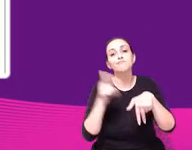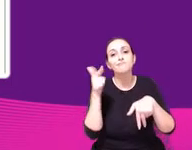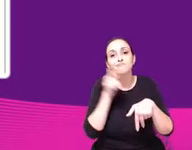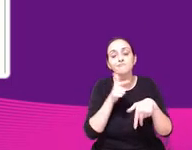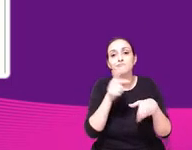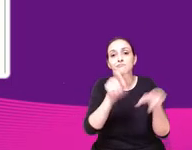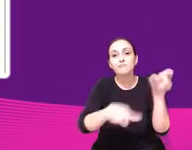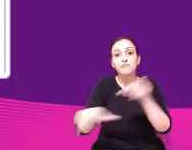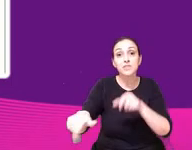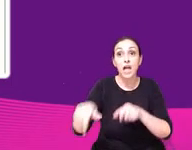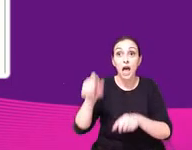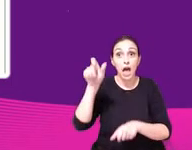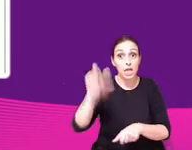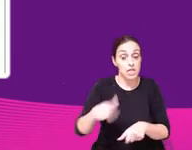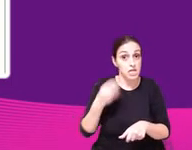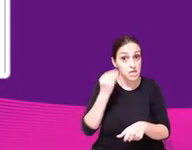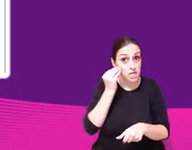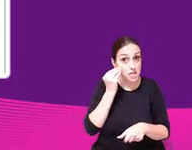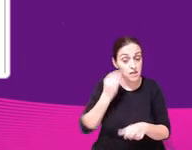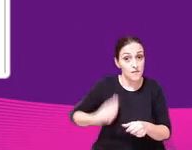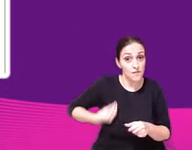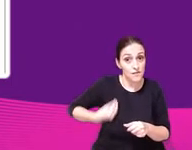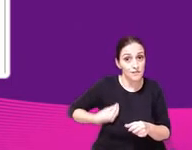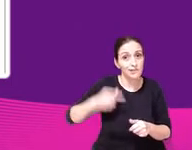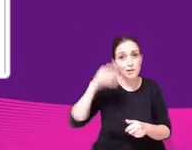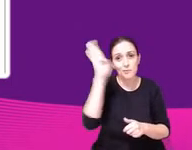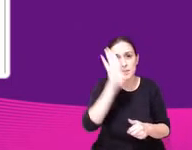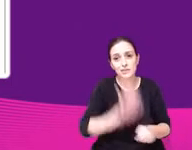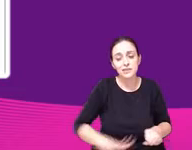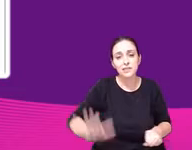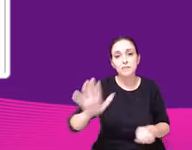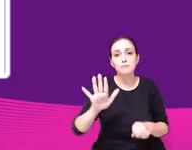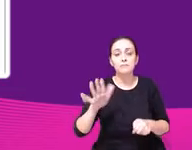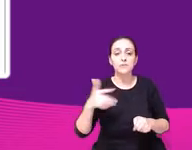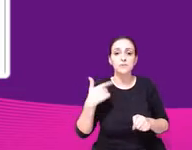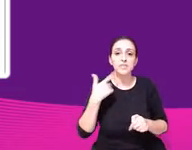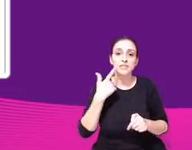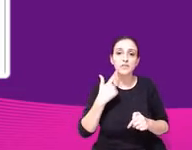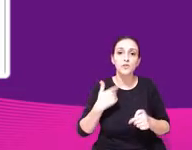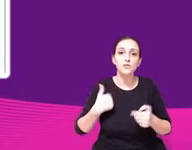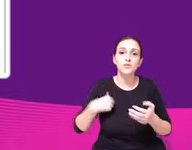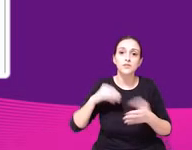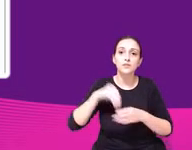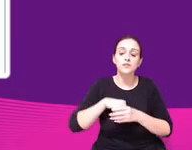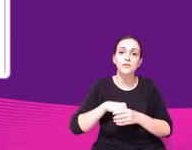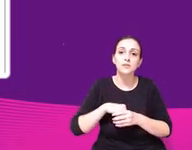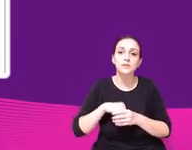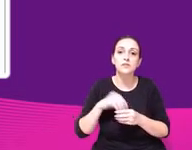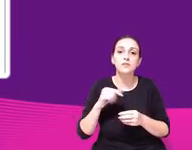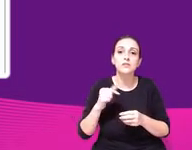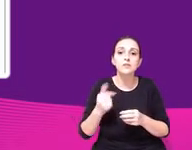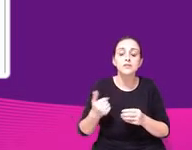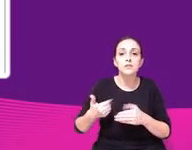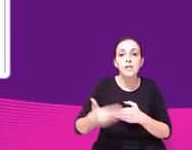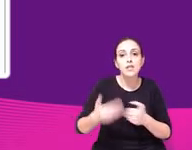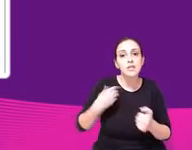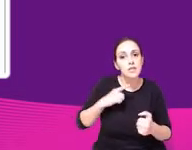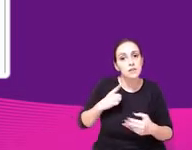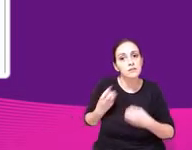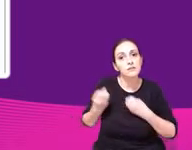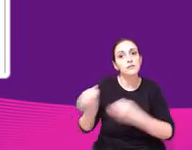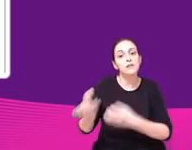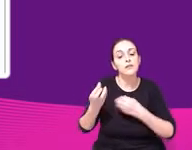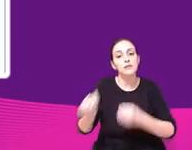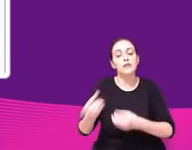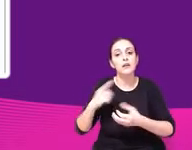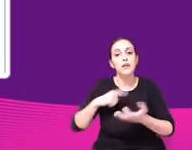doadores limítrofes. No Brasil, a gente tem dados, não tem nem estudo como este, robusto, mas tem dados mostrando que nós temos uma mortalidade de